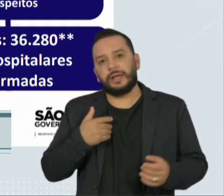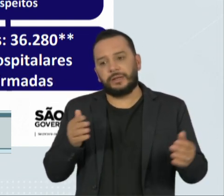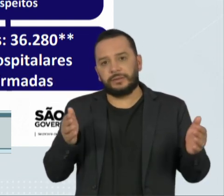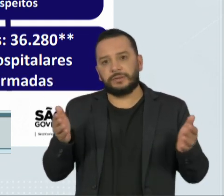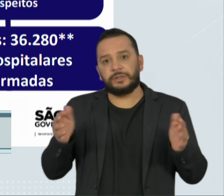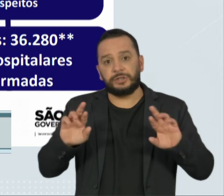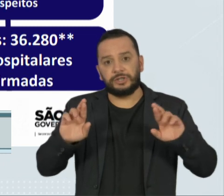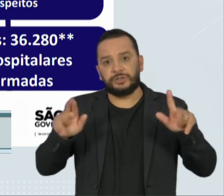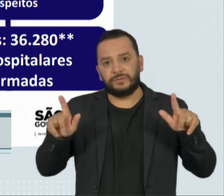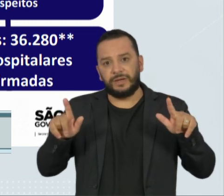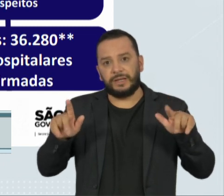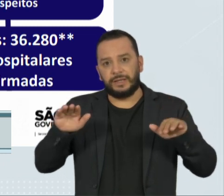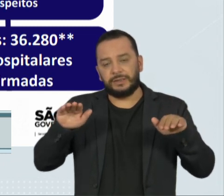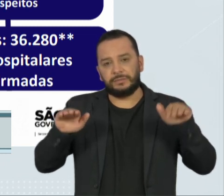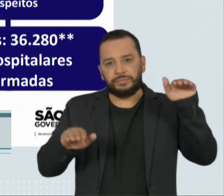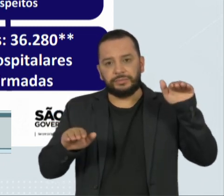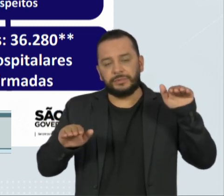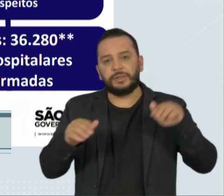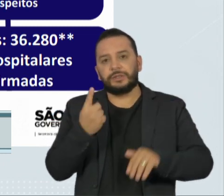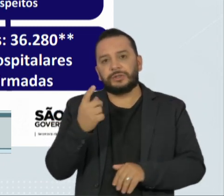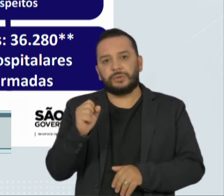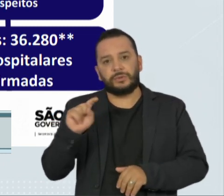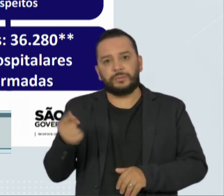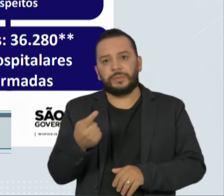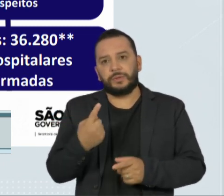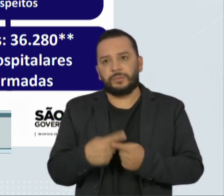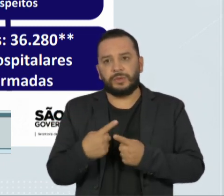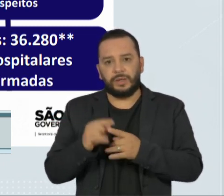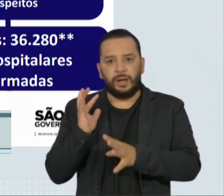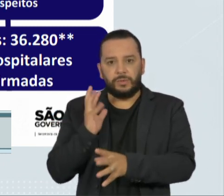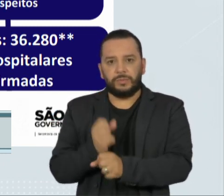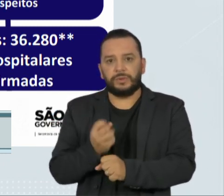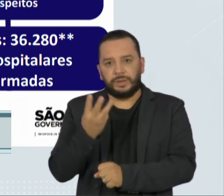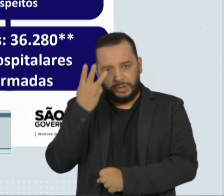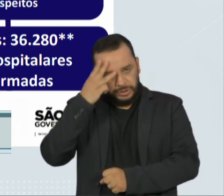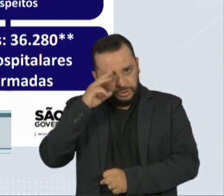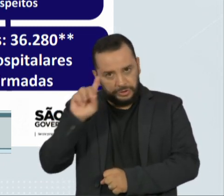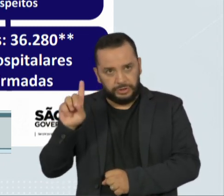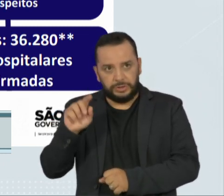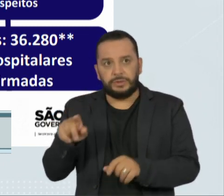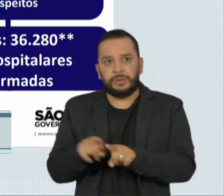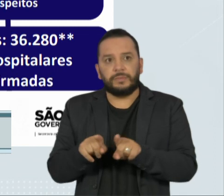função do acúmulo de 3 dias de dados. Número de óbitos,